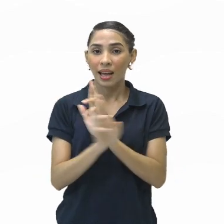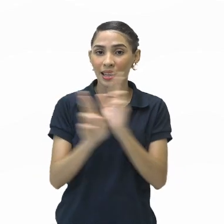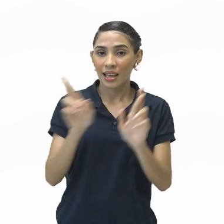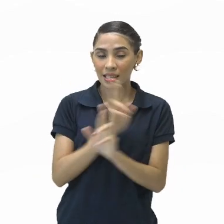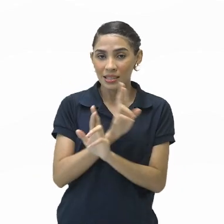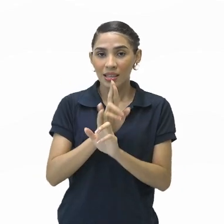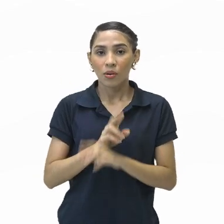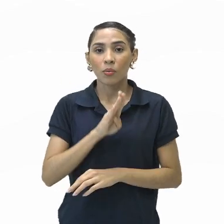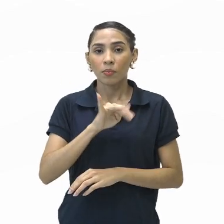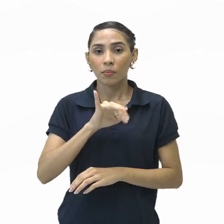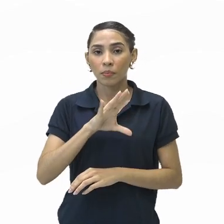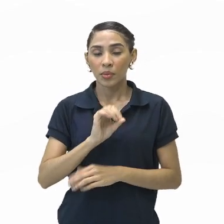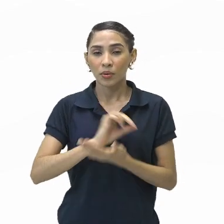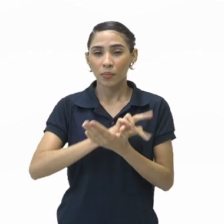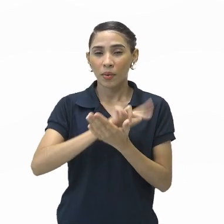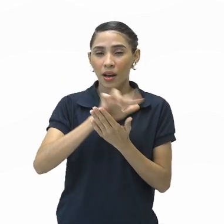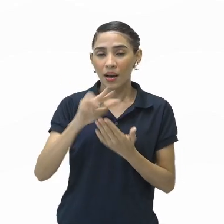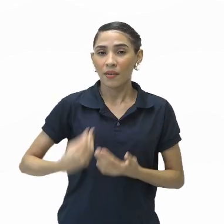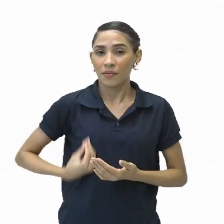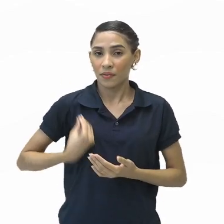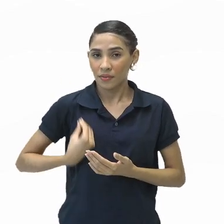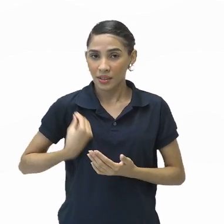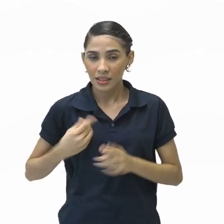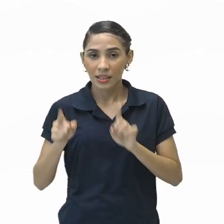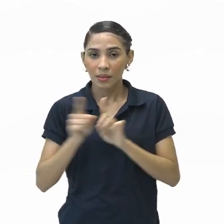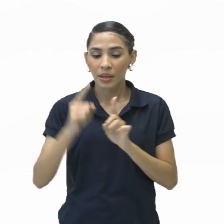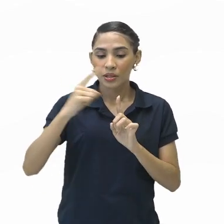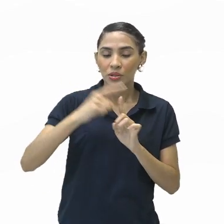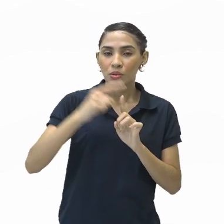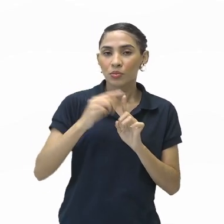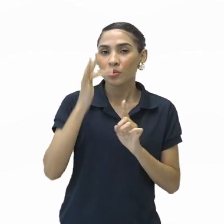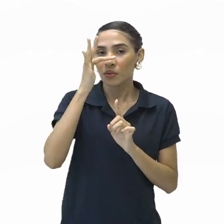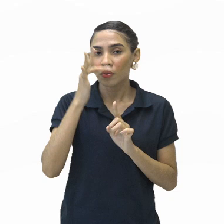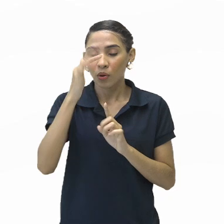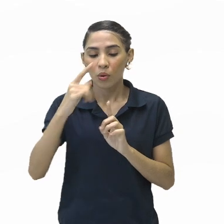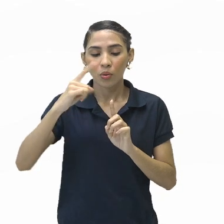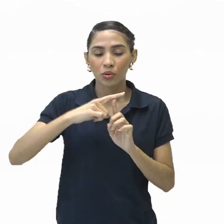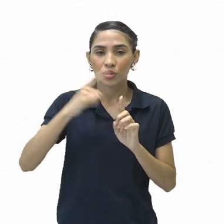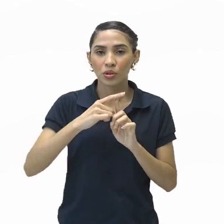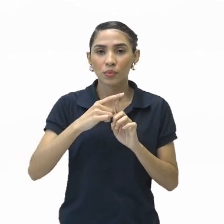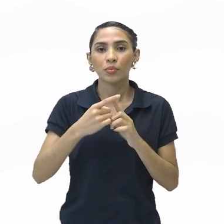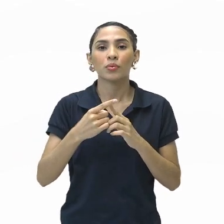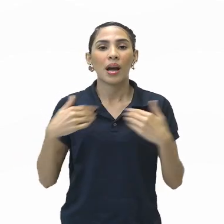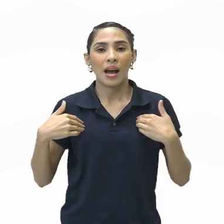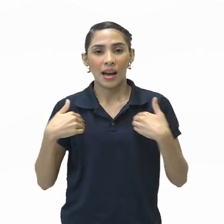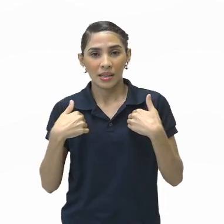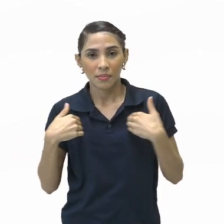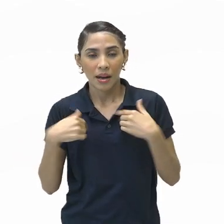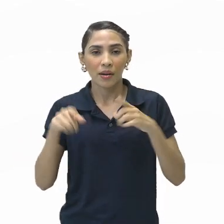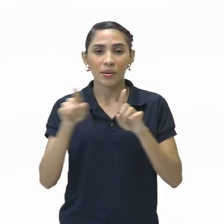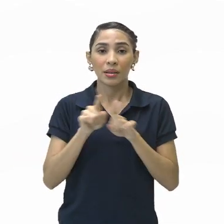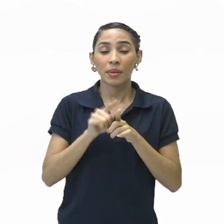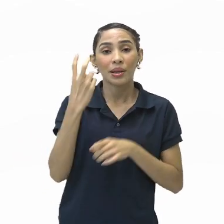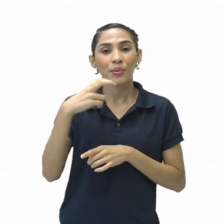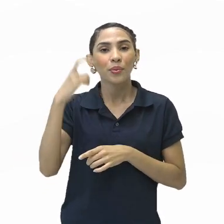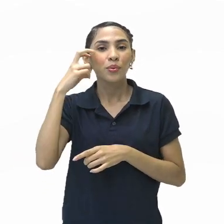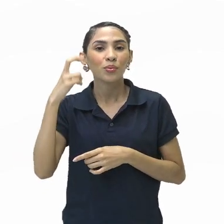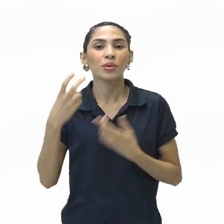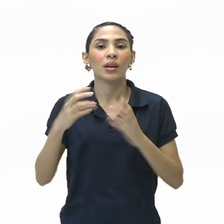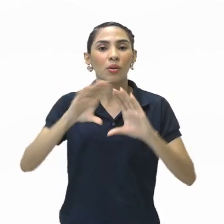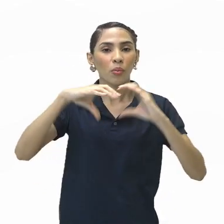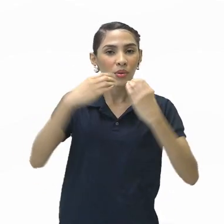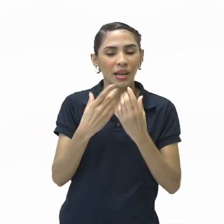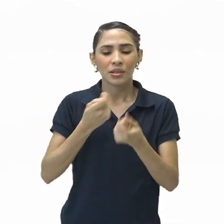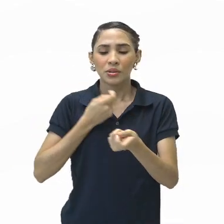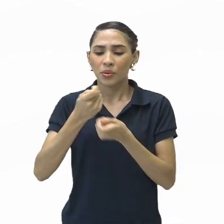entre a biodiversidade, entre as espécies vegetais, entre as espécies animais, e a cultura das comunidades aqui, que manipularam